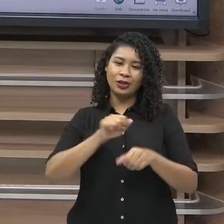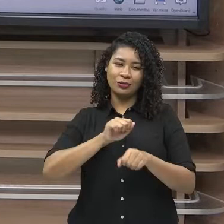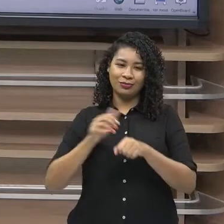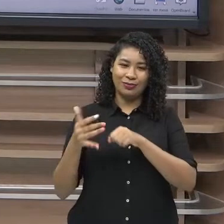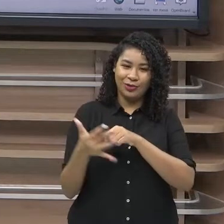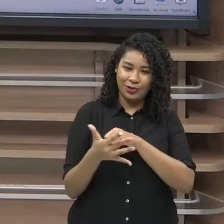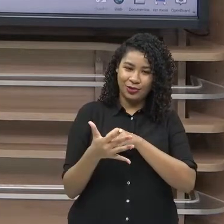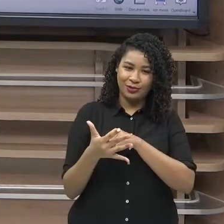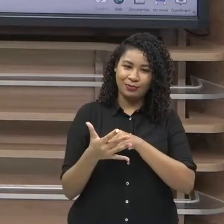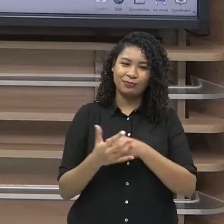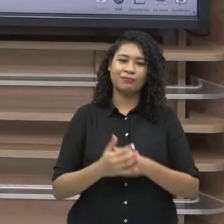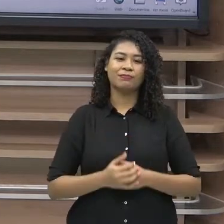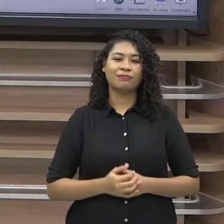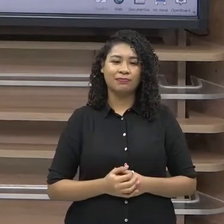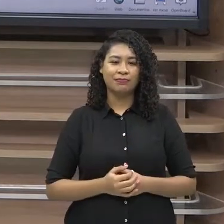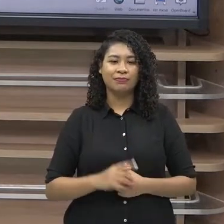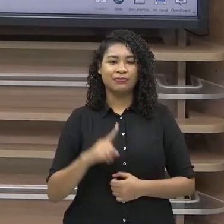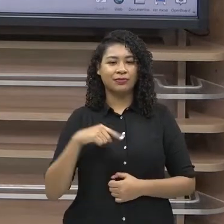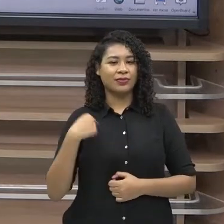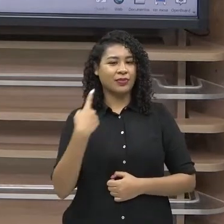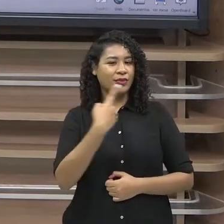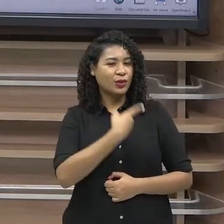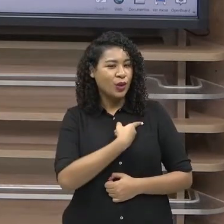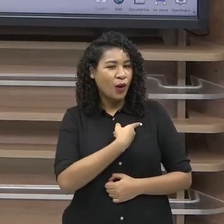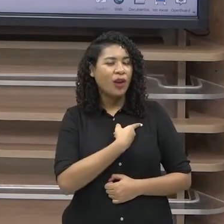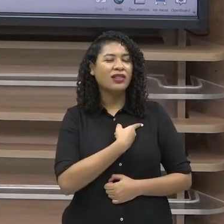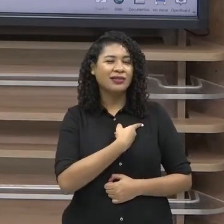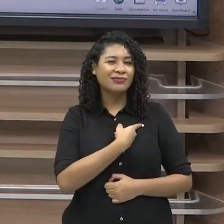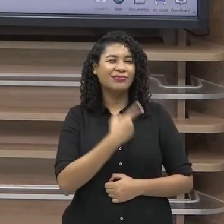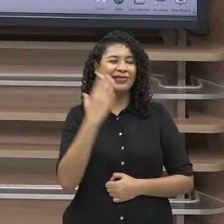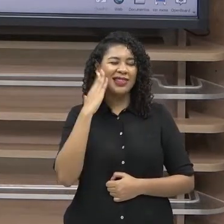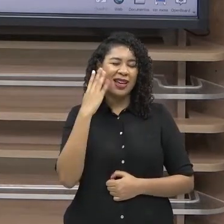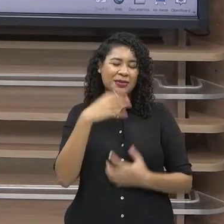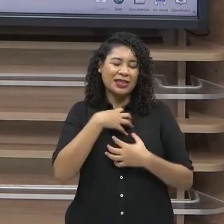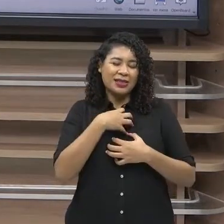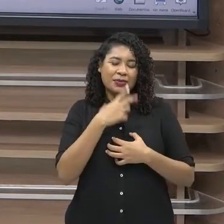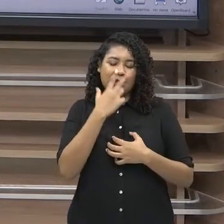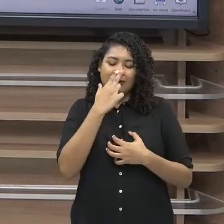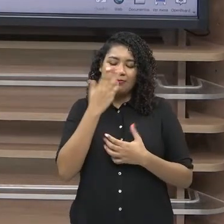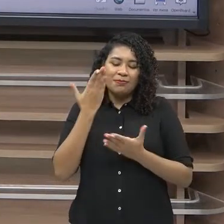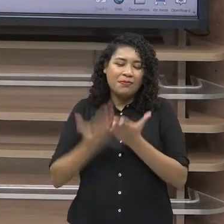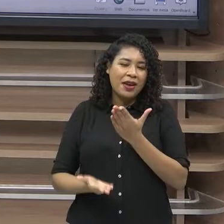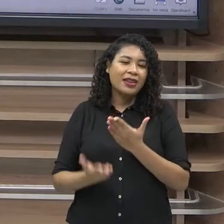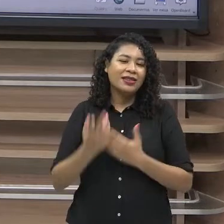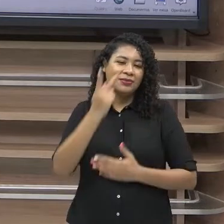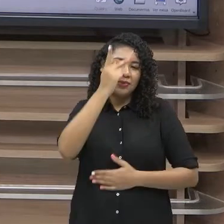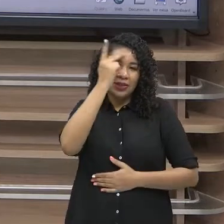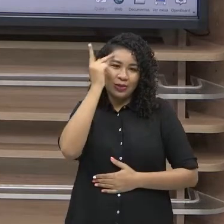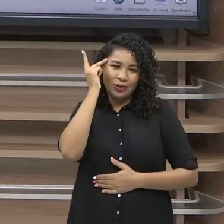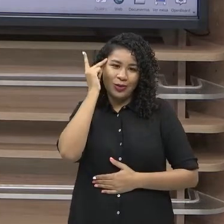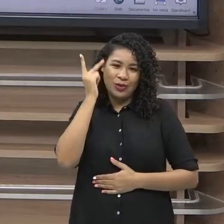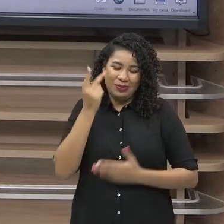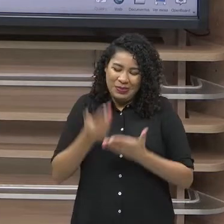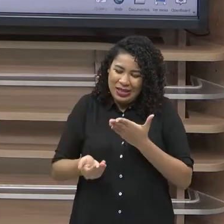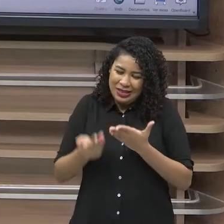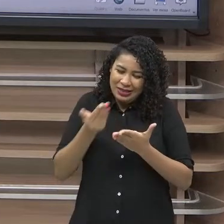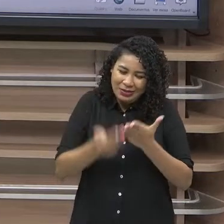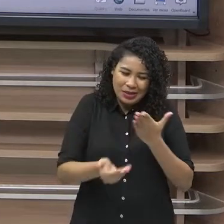Muitos de nós perdemos pessoas queridas, pessoas que de fato não deveriam sair dessa